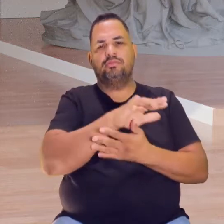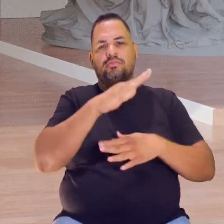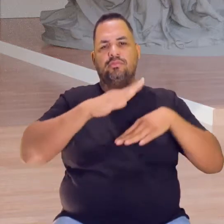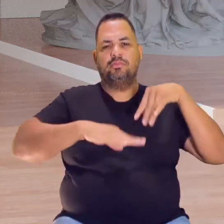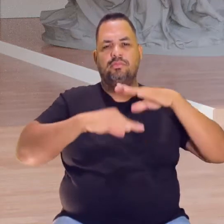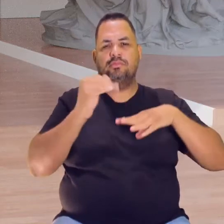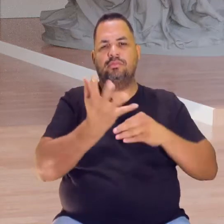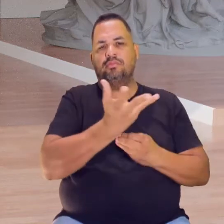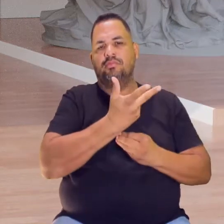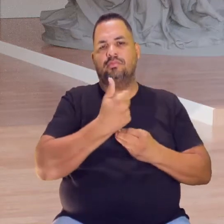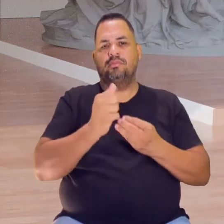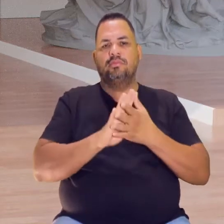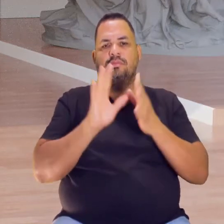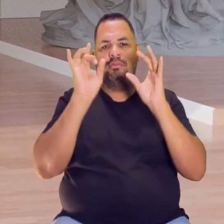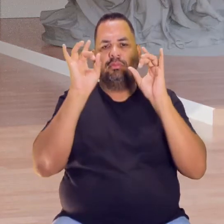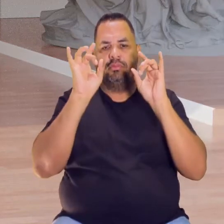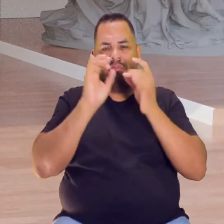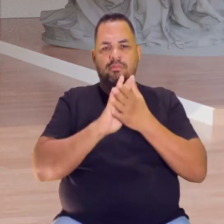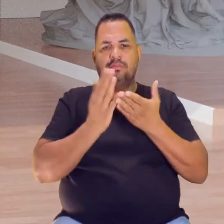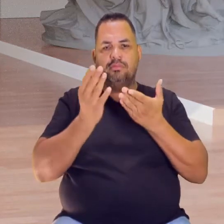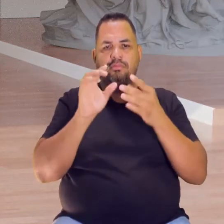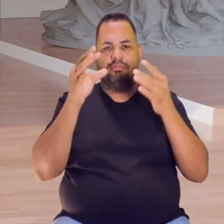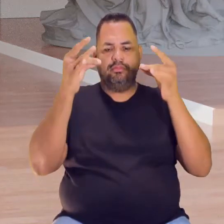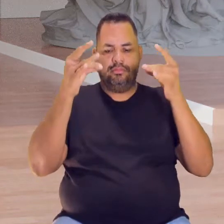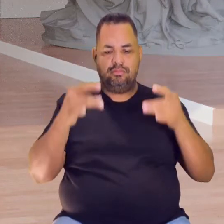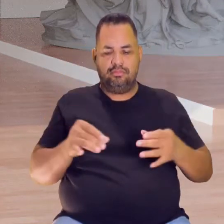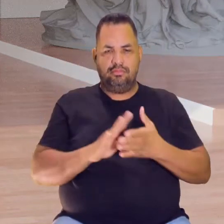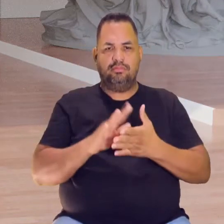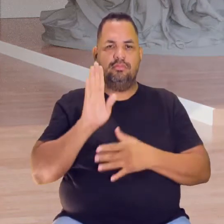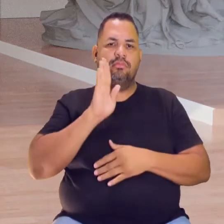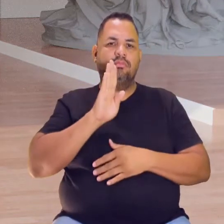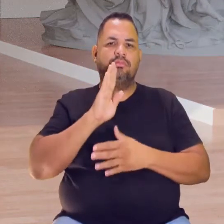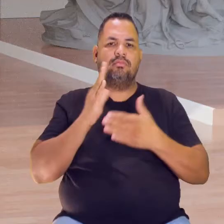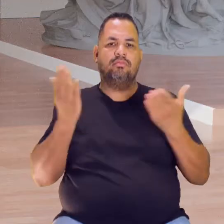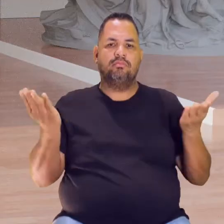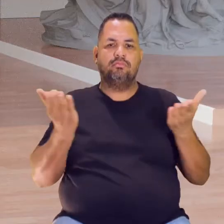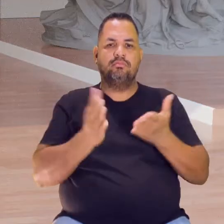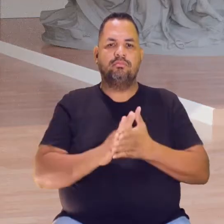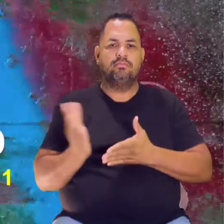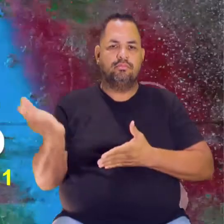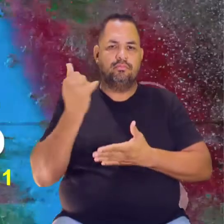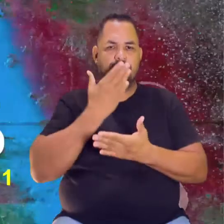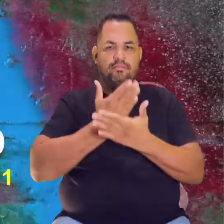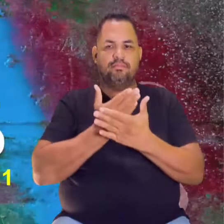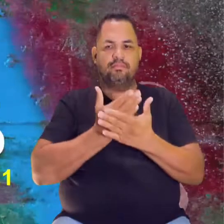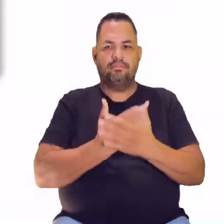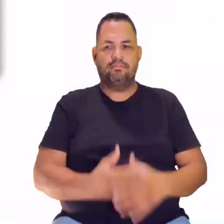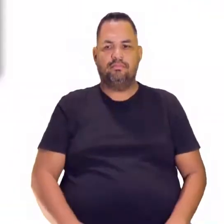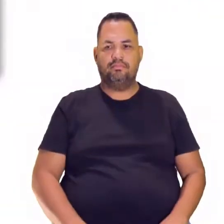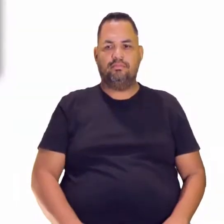detalhes legais. E aí, sem perda de tempo, vamos lá para a nossa aula.